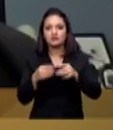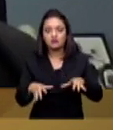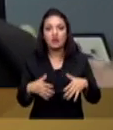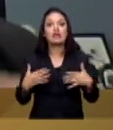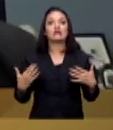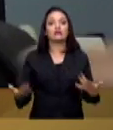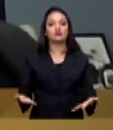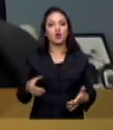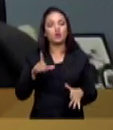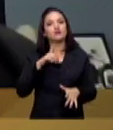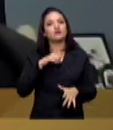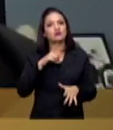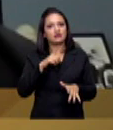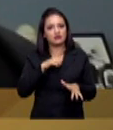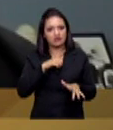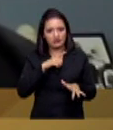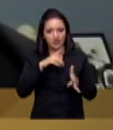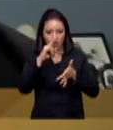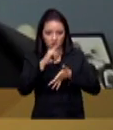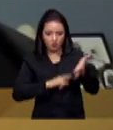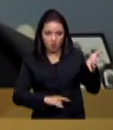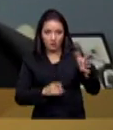autorização mediante